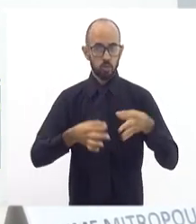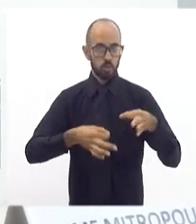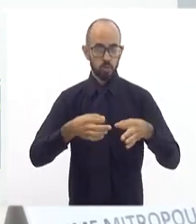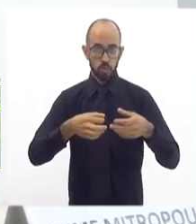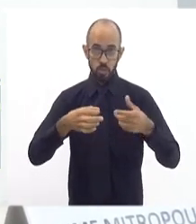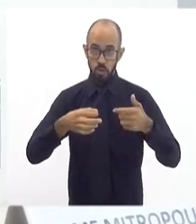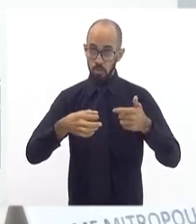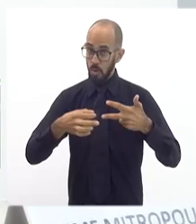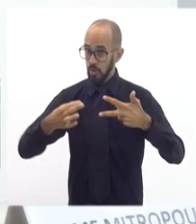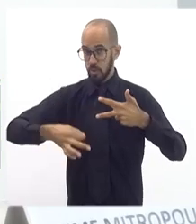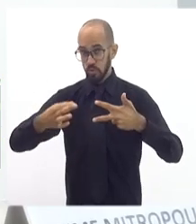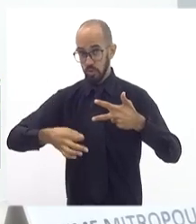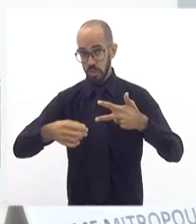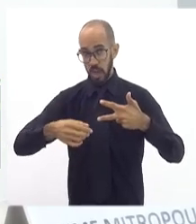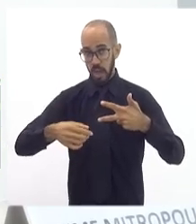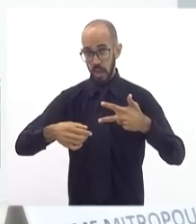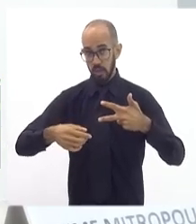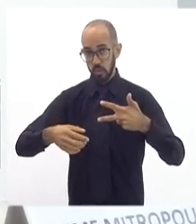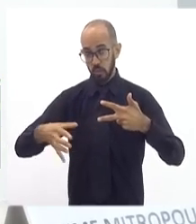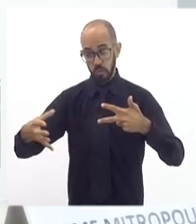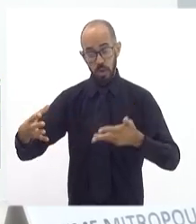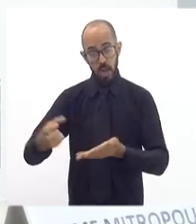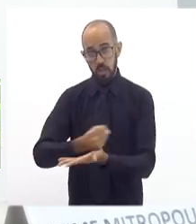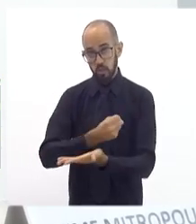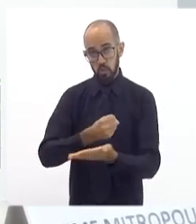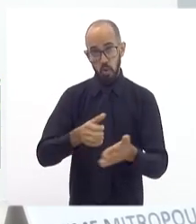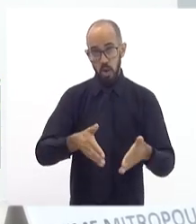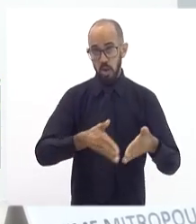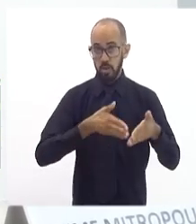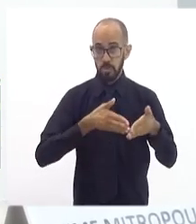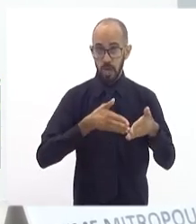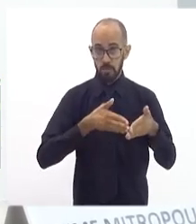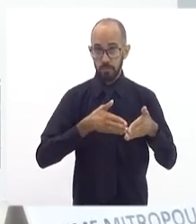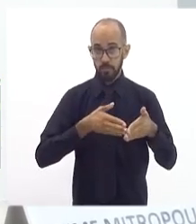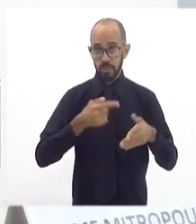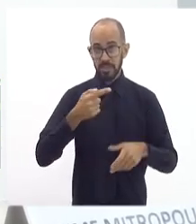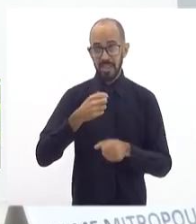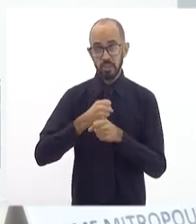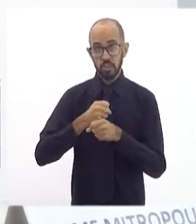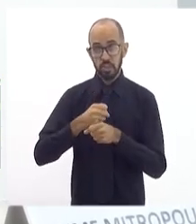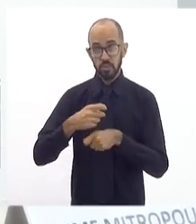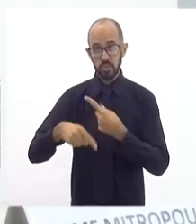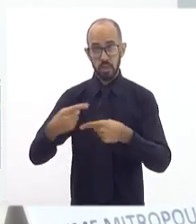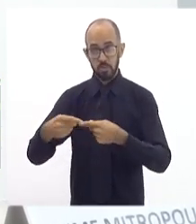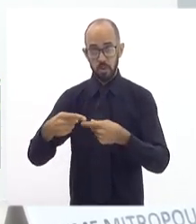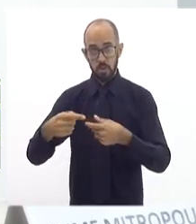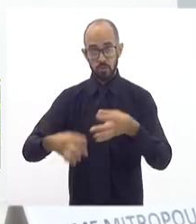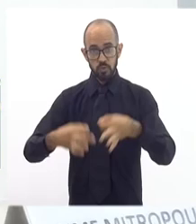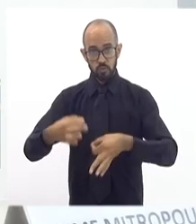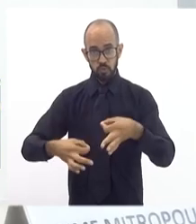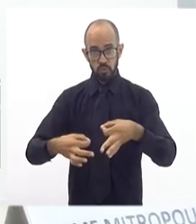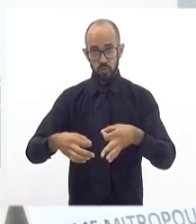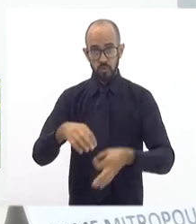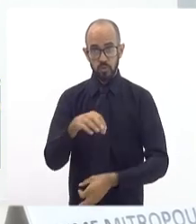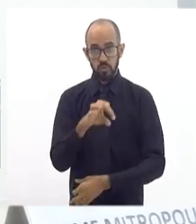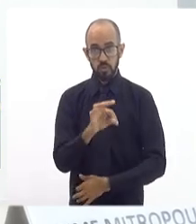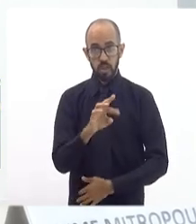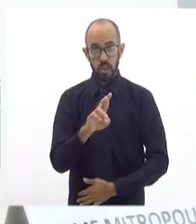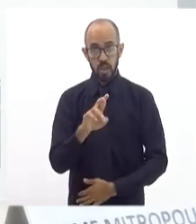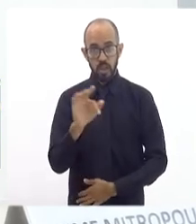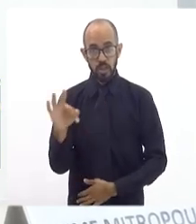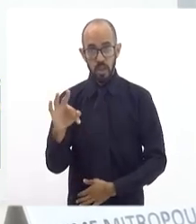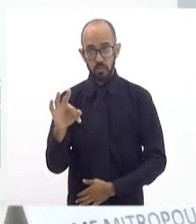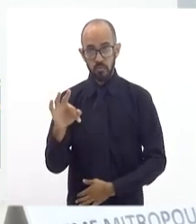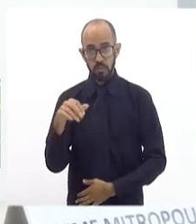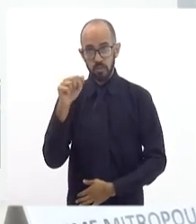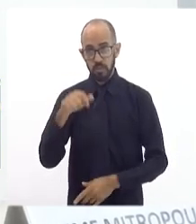liminar ele veio a reconhecer que nós estávamos certos porém sete anos depois e ficar em julgado no TRF da 1ª região em